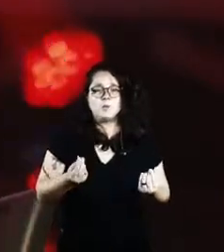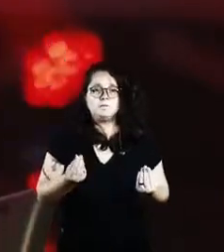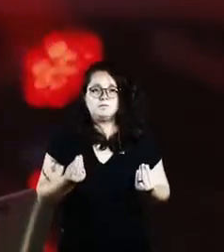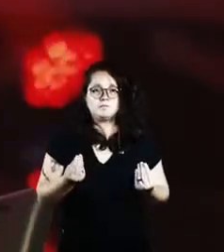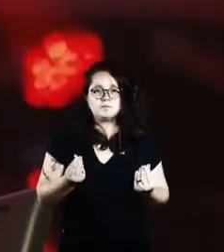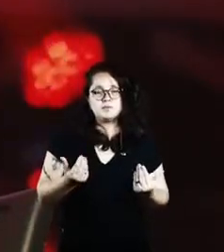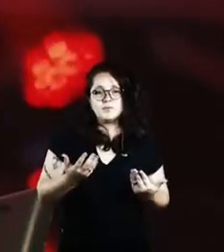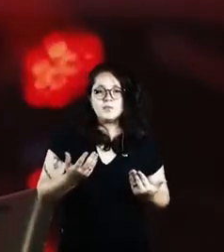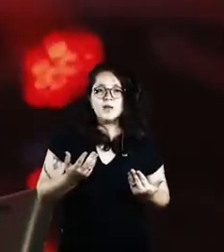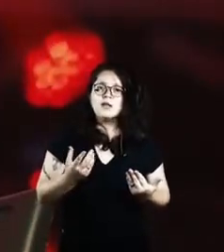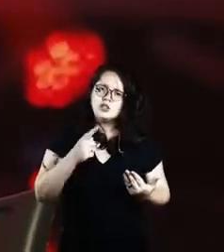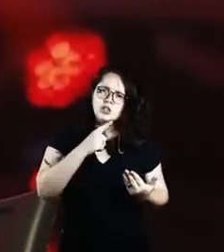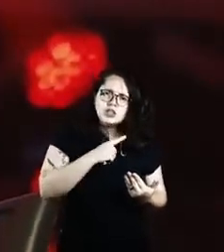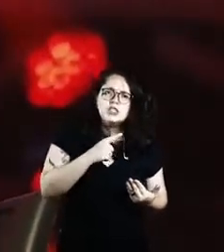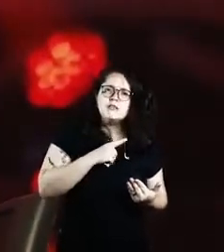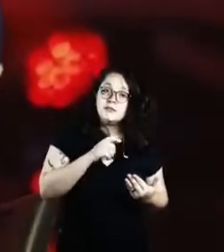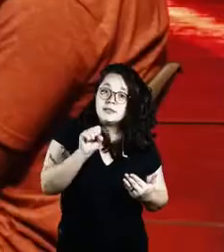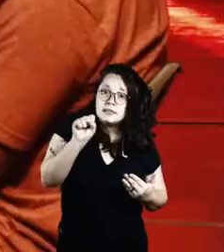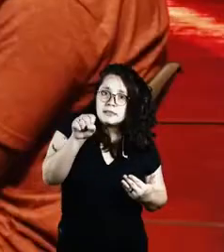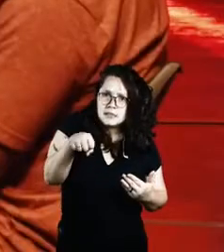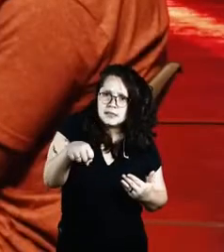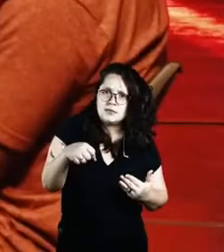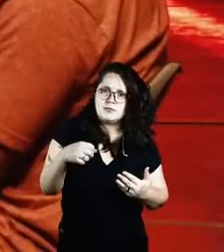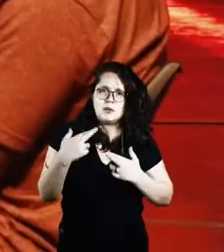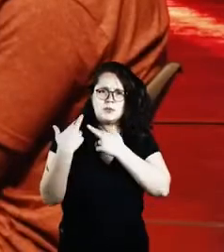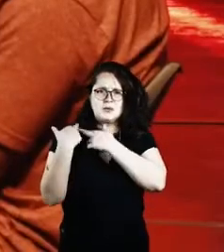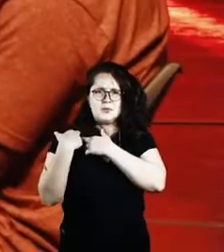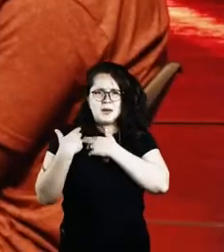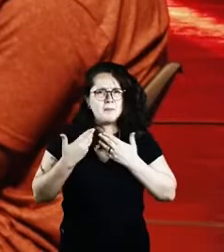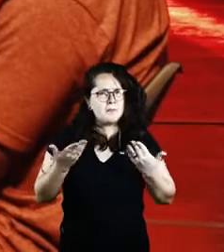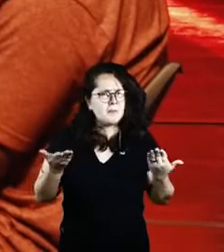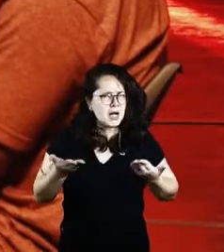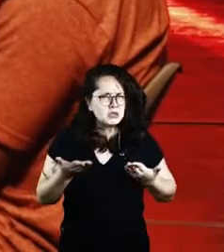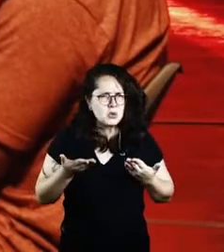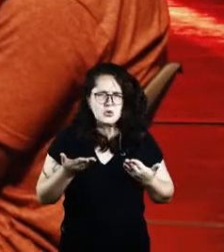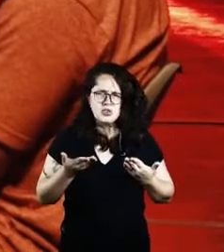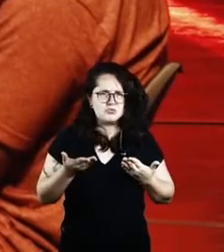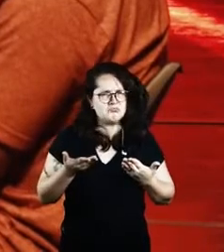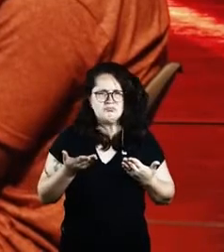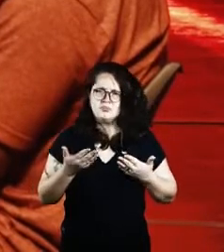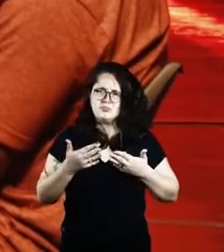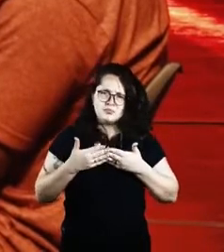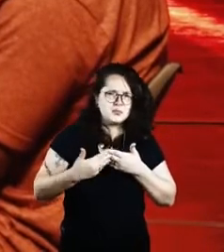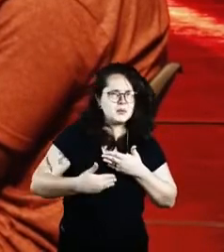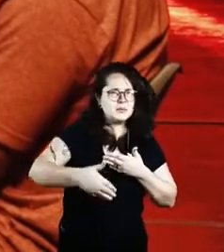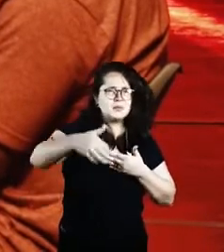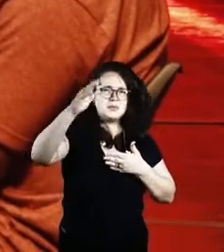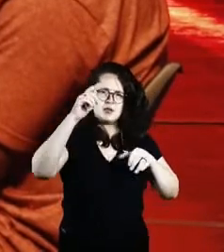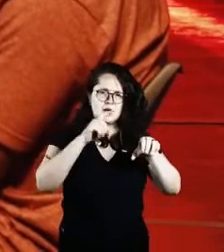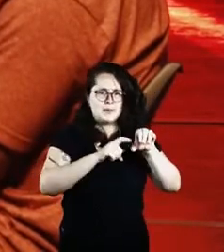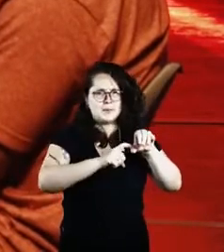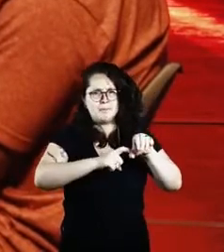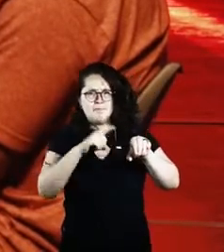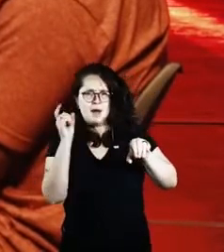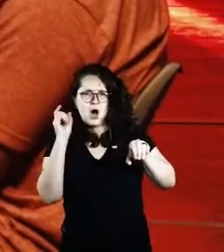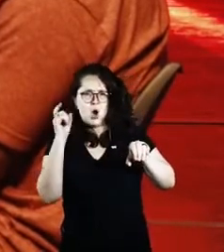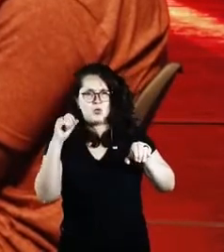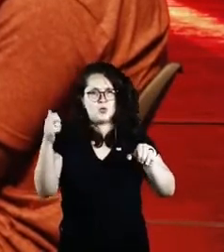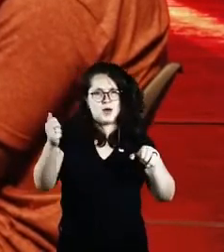um teco de responsabilidade sobre isso, mas hoje em dia não. O rap, o hip hop, ele anda sozinho, né, cara?